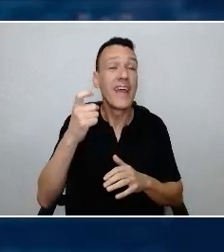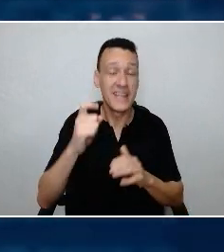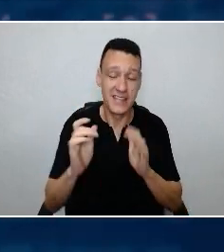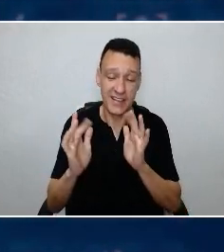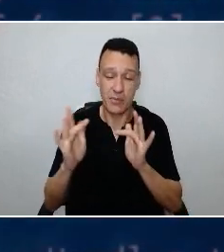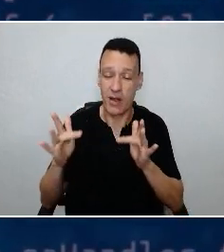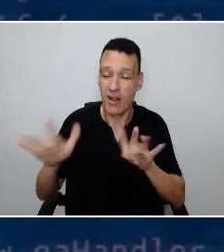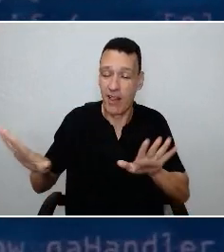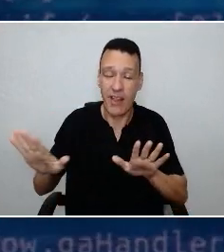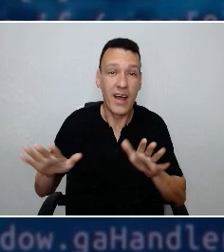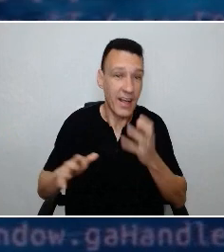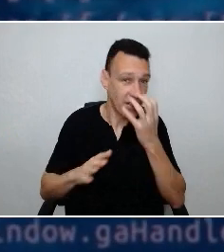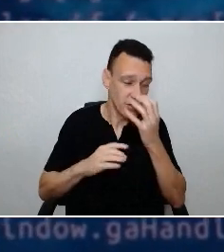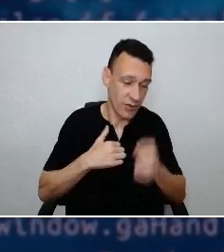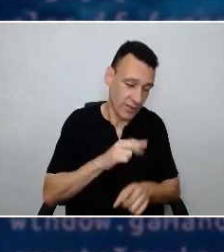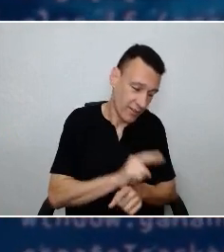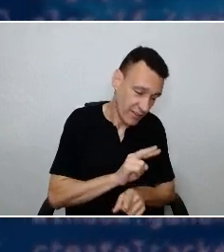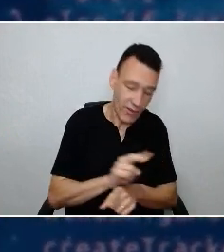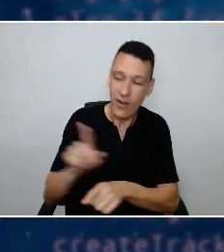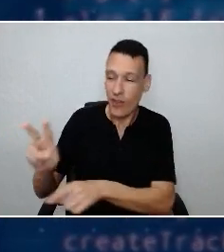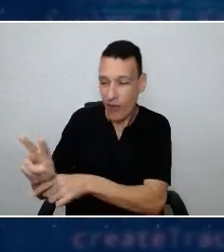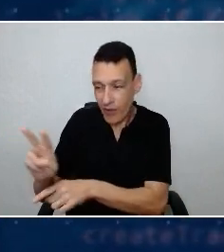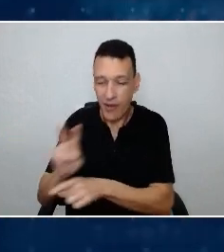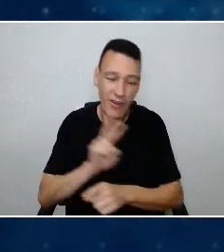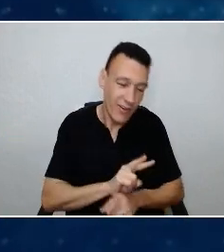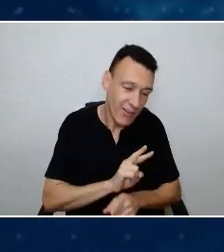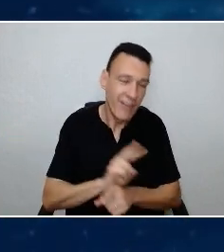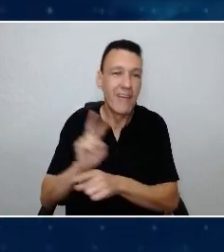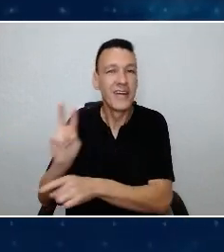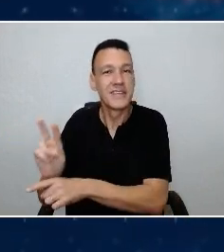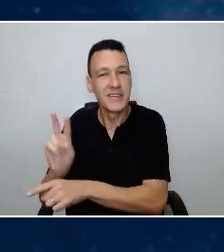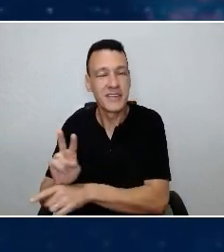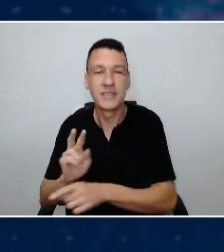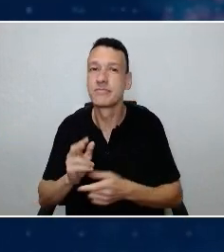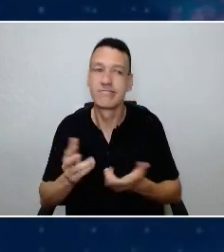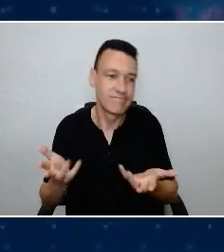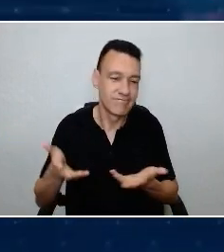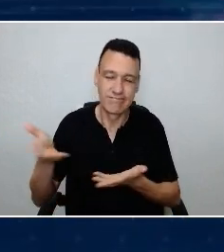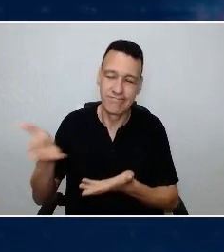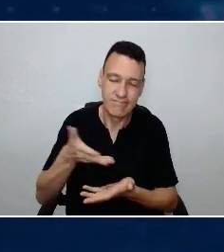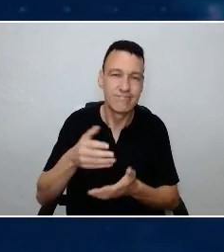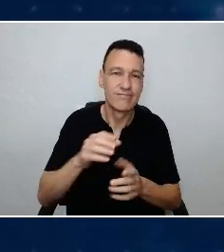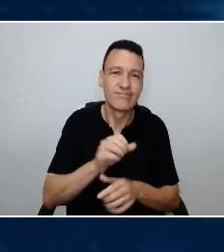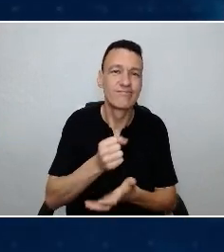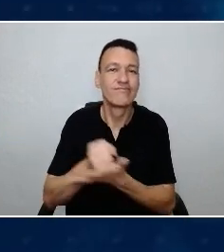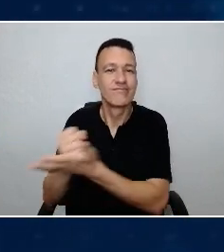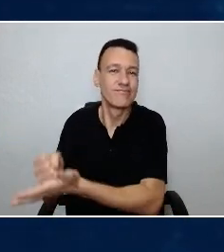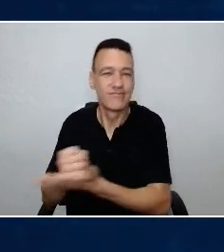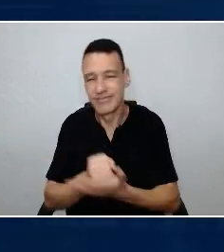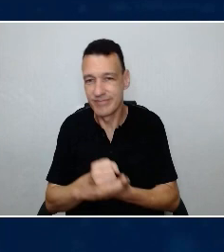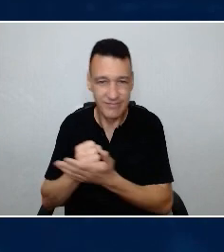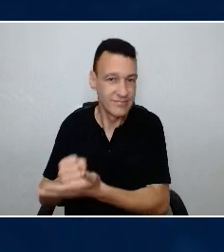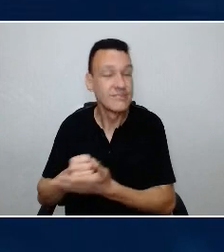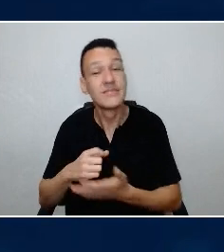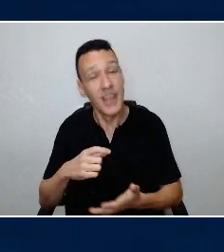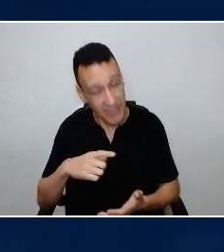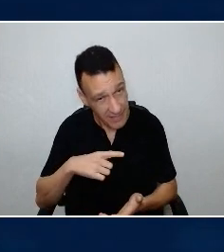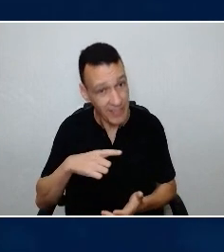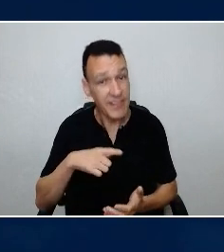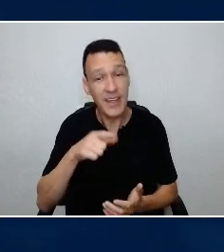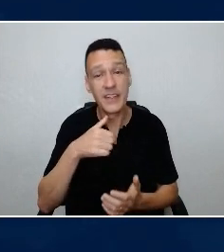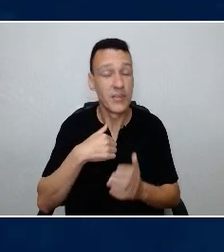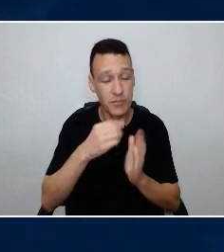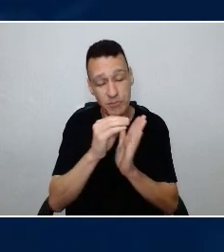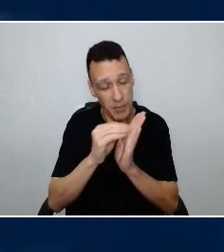para não ter nenhuma briga o seu Pet vai ter aqui tem a conta onde você pode compartilhar o seu Pet tá bom gente não tem briga nenhuma com de